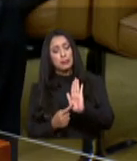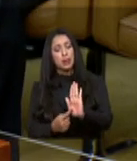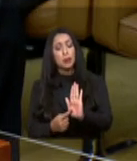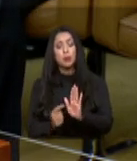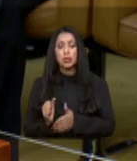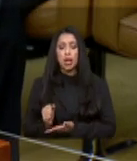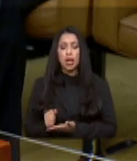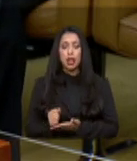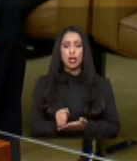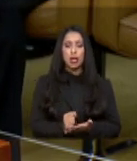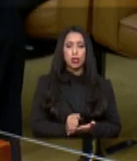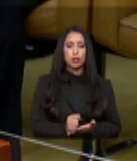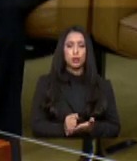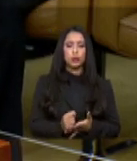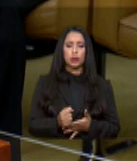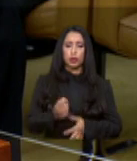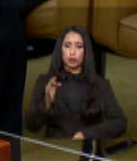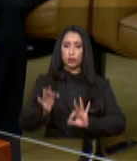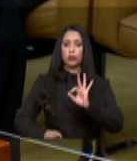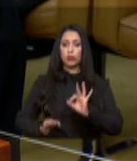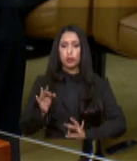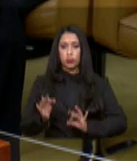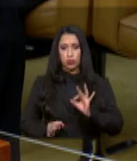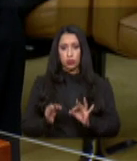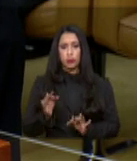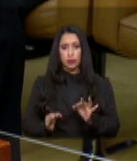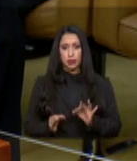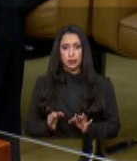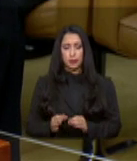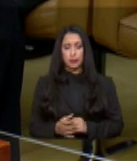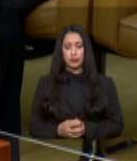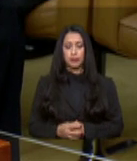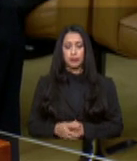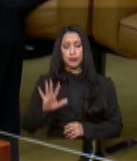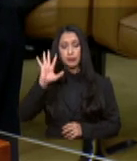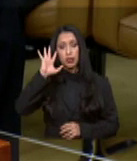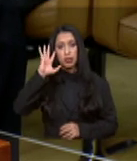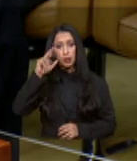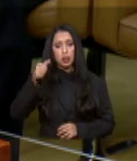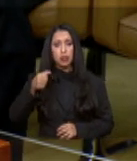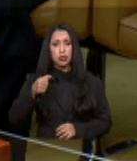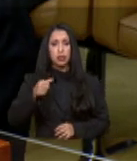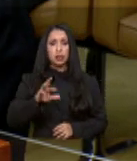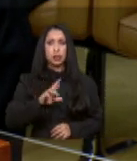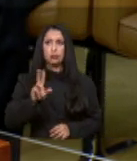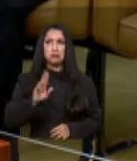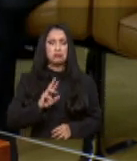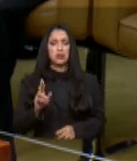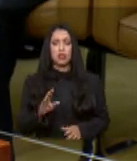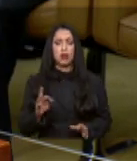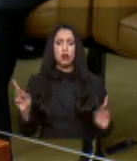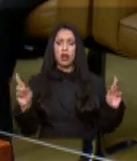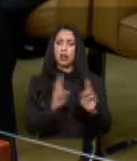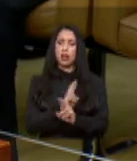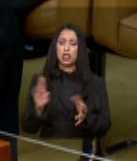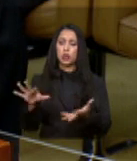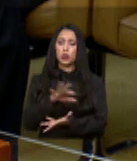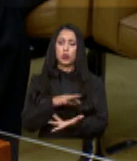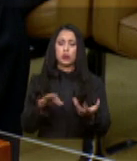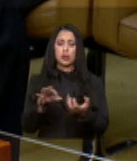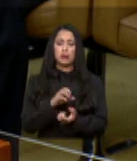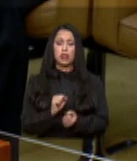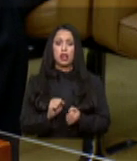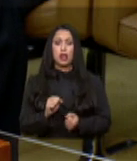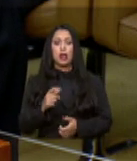Lúcia. Auxiliar na formação do juízo de Vossas Excelências para uma decisão favorável não à Rede de Sustentabilidade, não